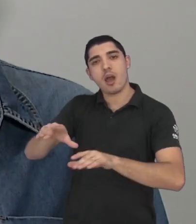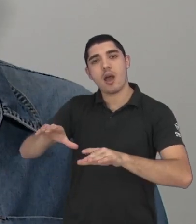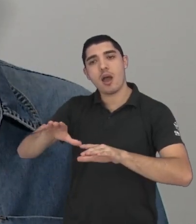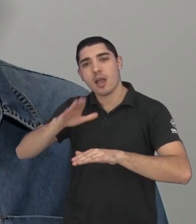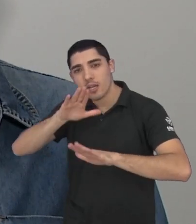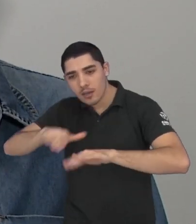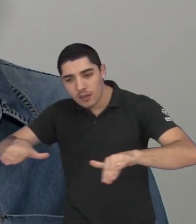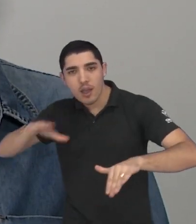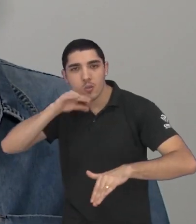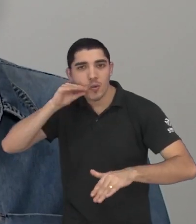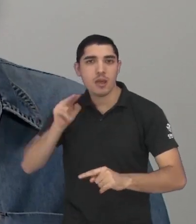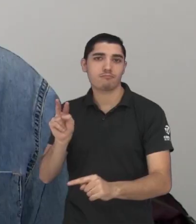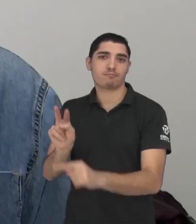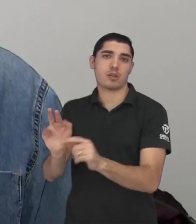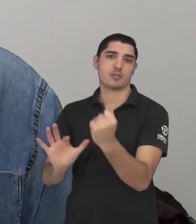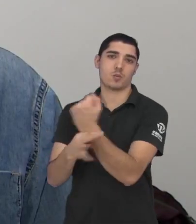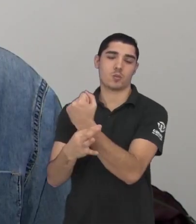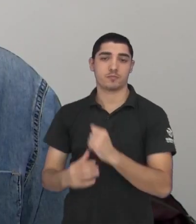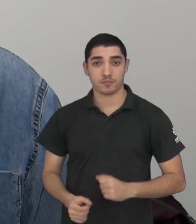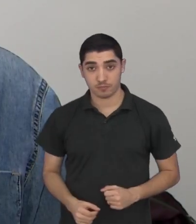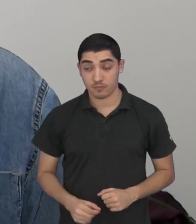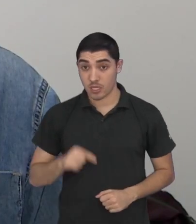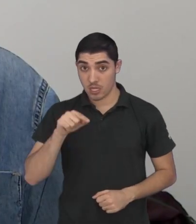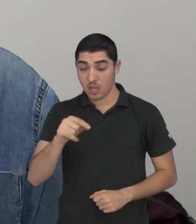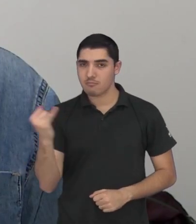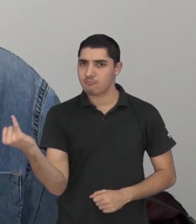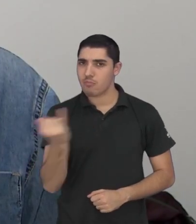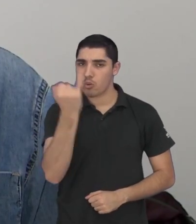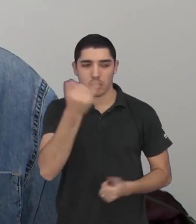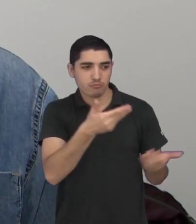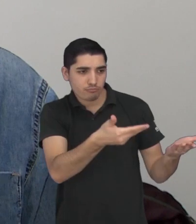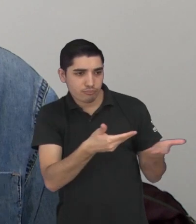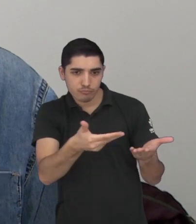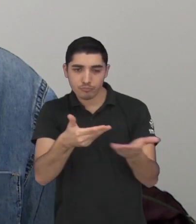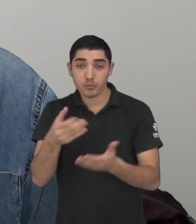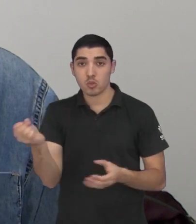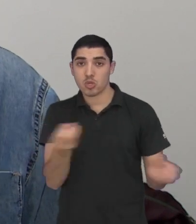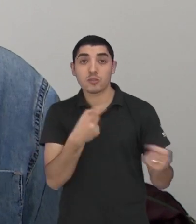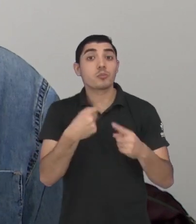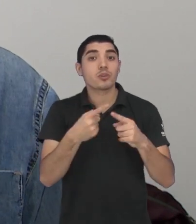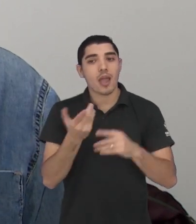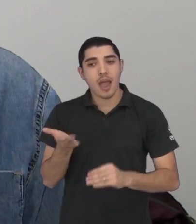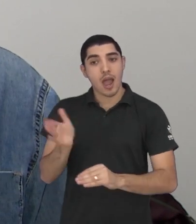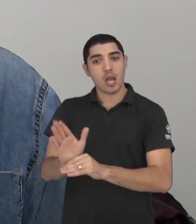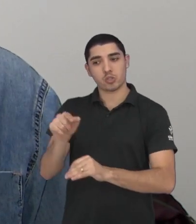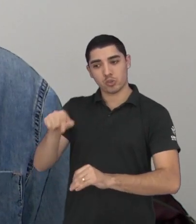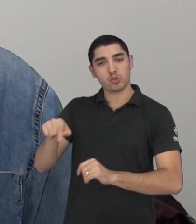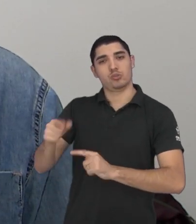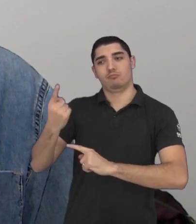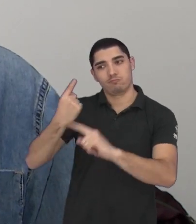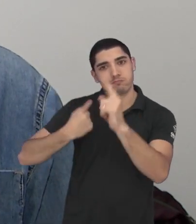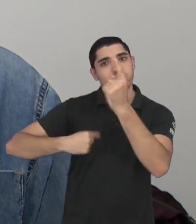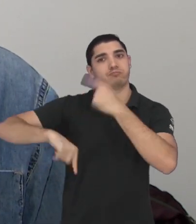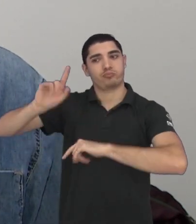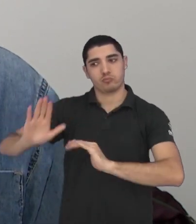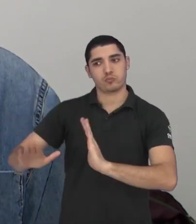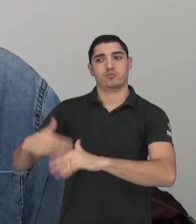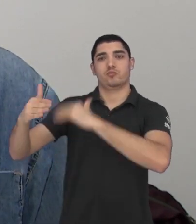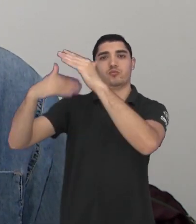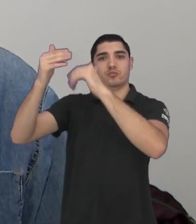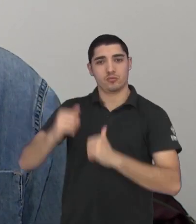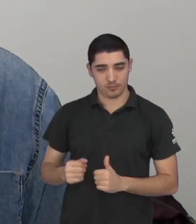na auditoria tributária do município. Outro ponto levantado pelo parlamentar foi a necessidade de apuração de uma licitação para